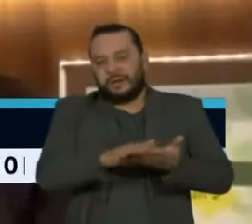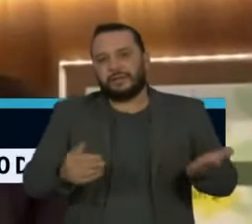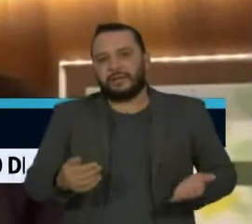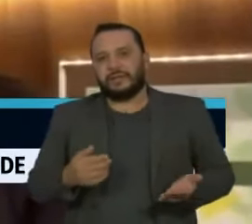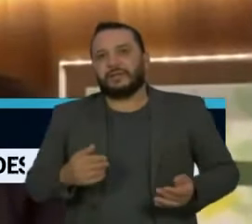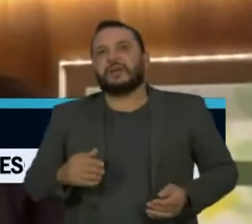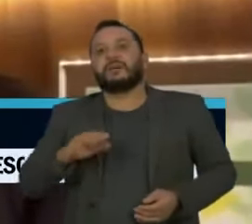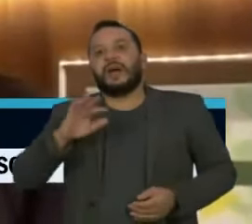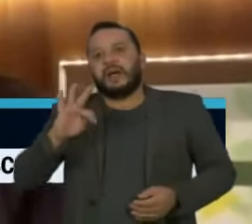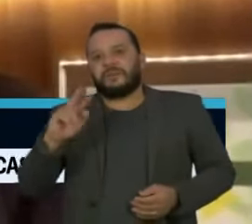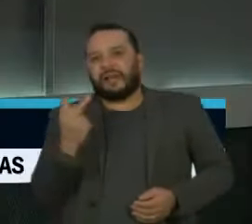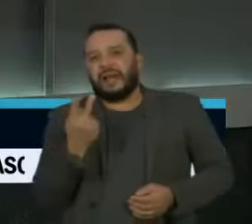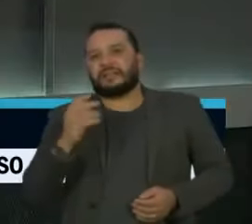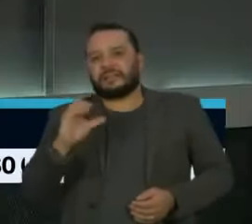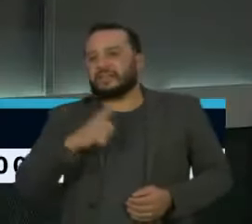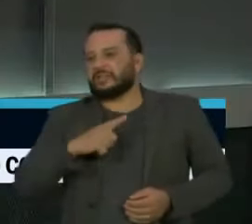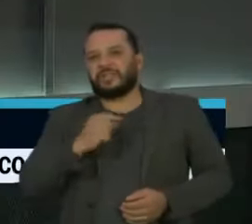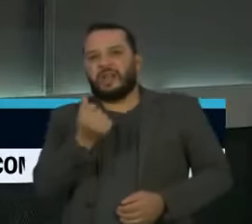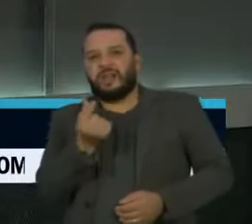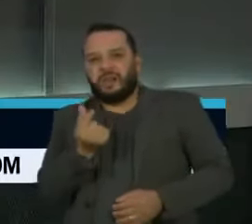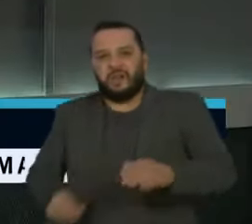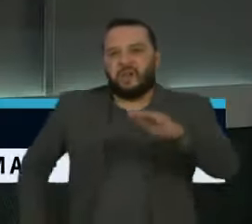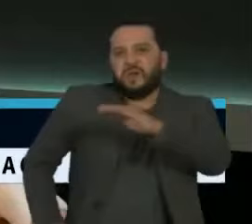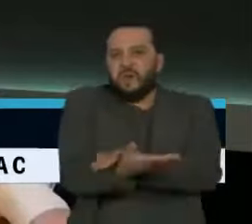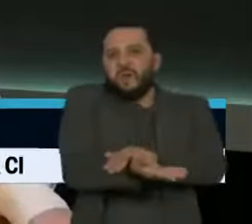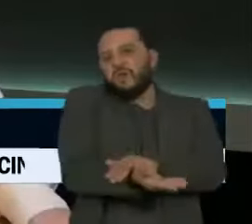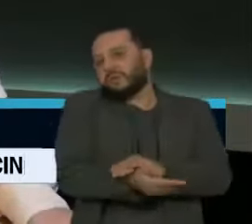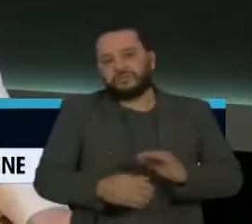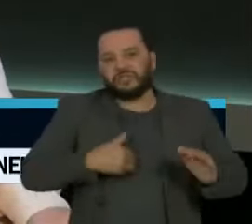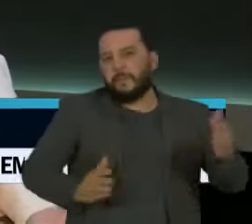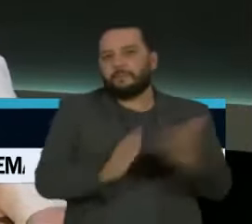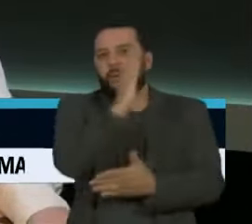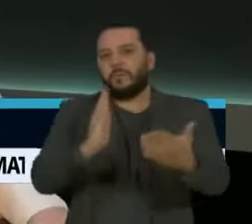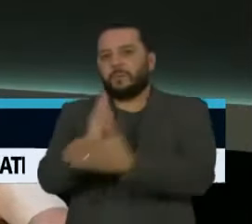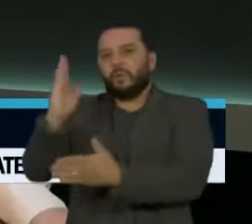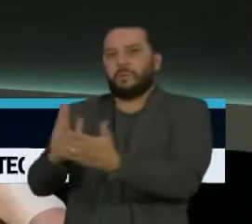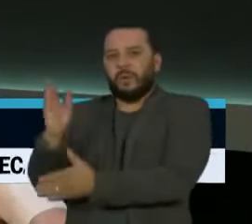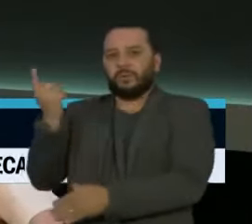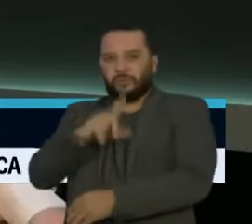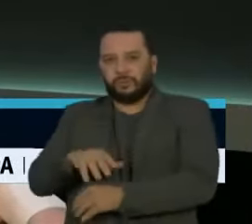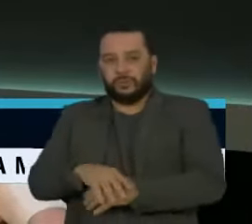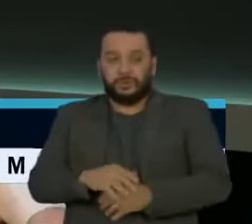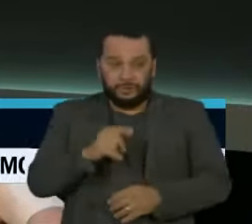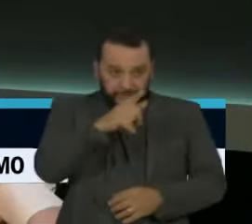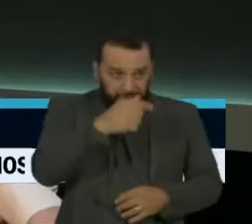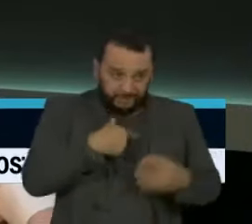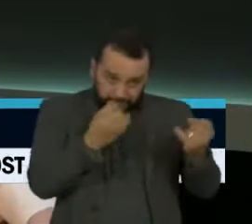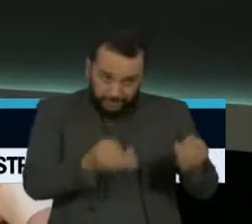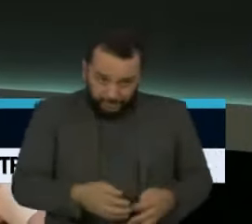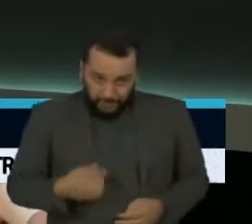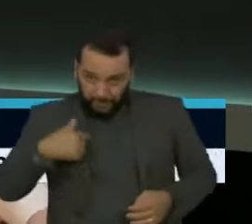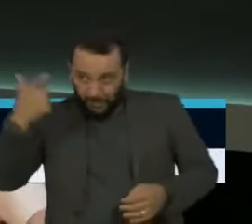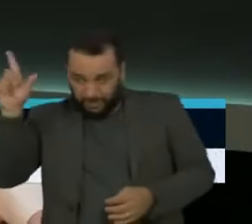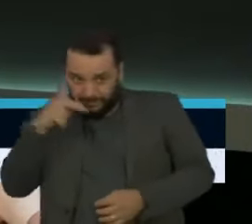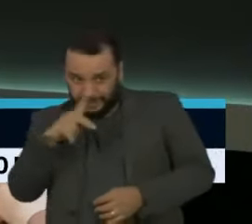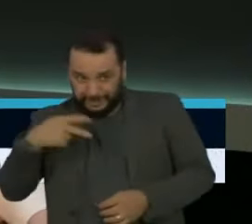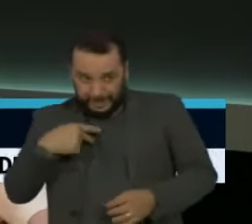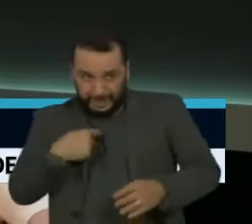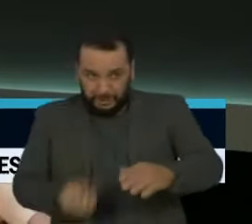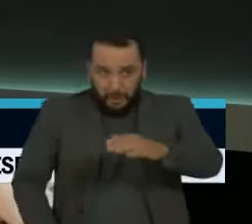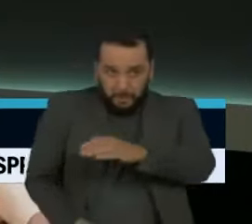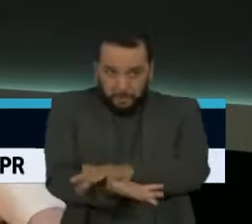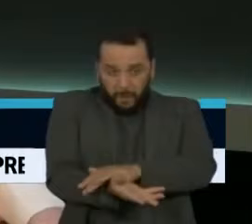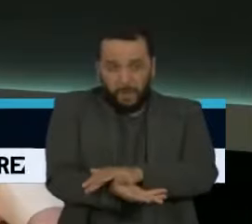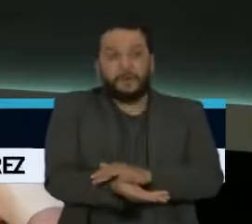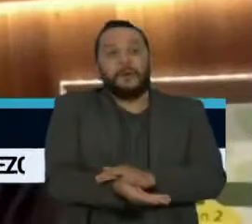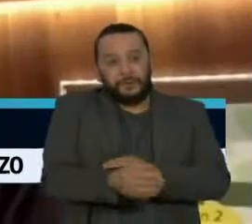não comprou. Então, está aí uma dificuldade. E o senhor crê que sem comprar o Congresso, como o senhor mencionou que outros presidentes fizeram, essa